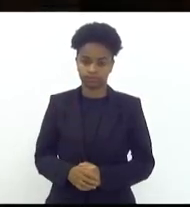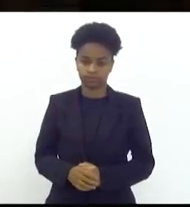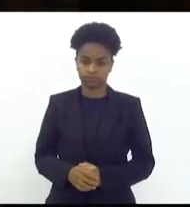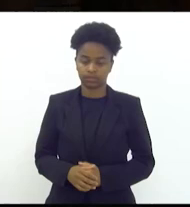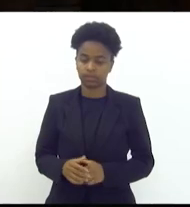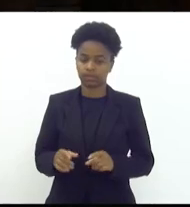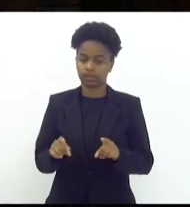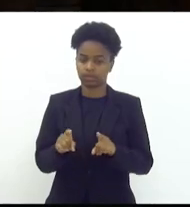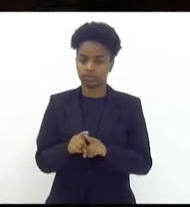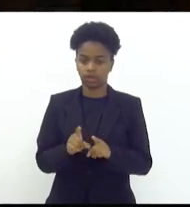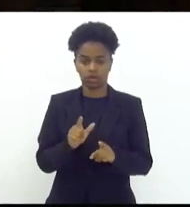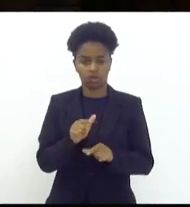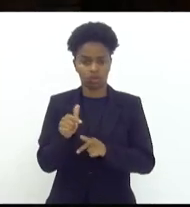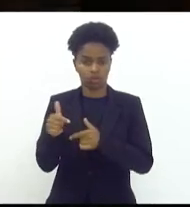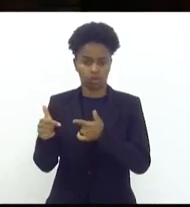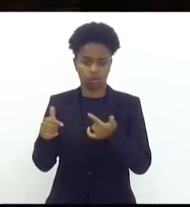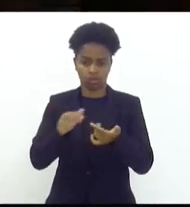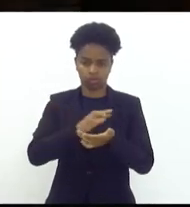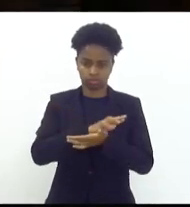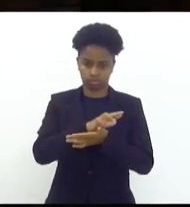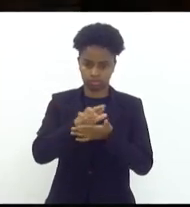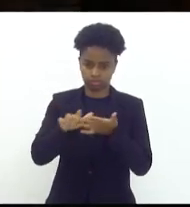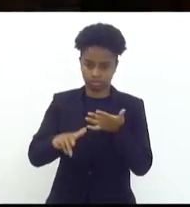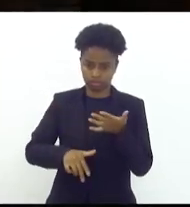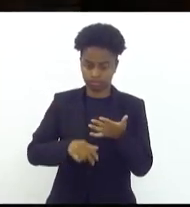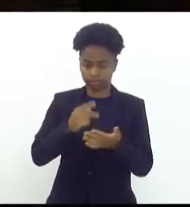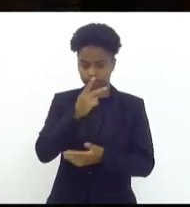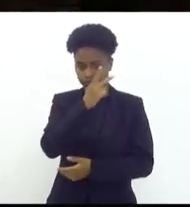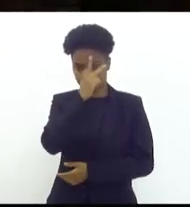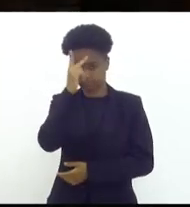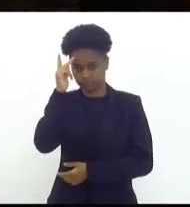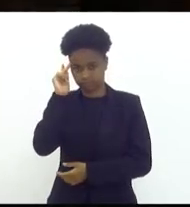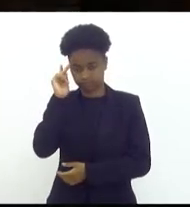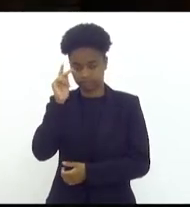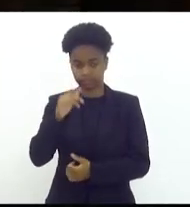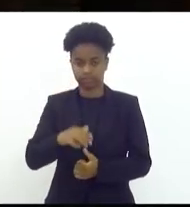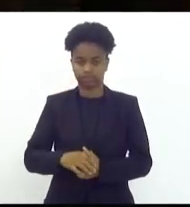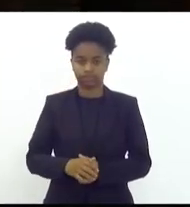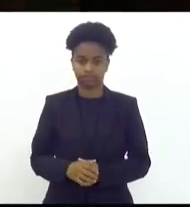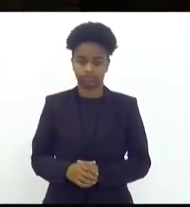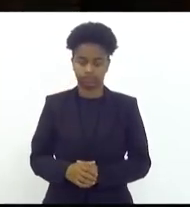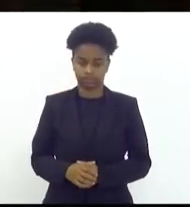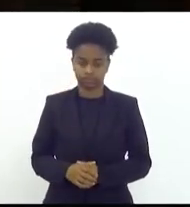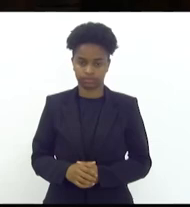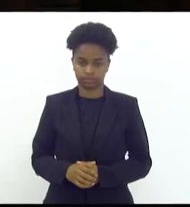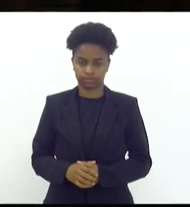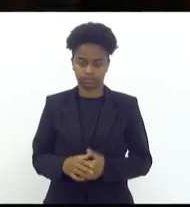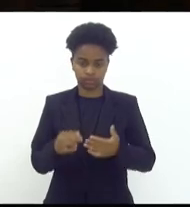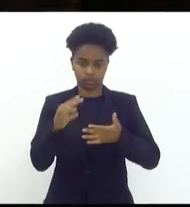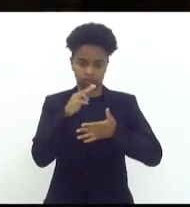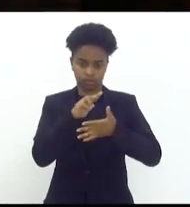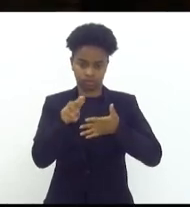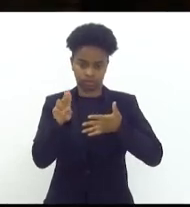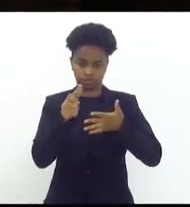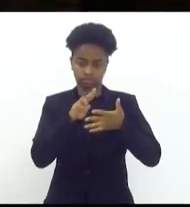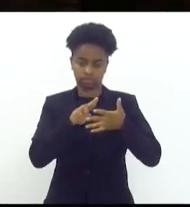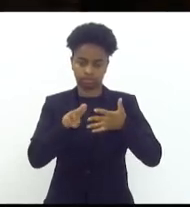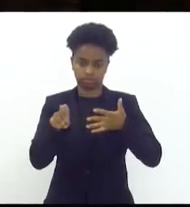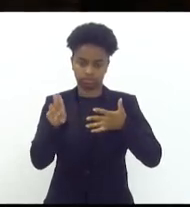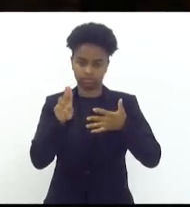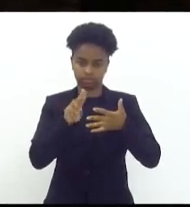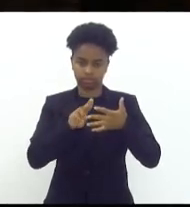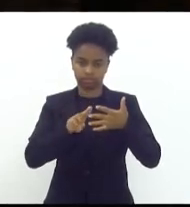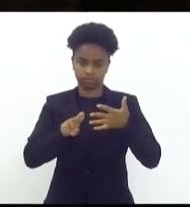Augusto César vanutti Manuel Carlos Ronaldo Bosco João